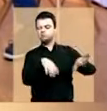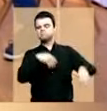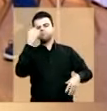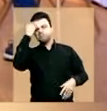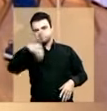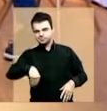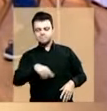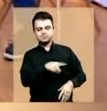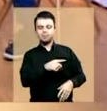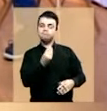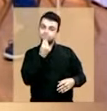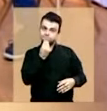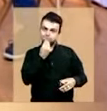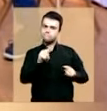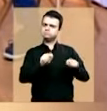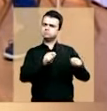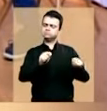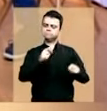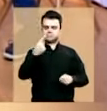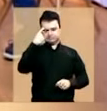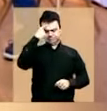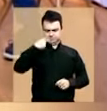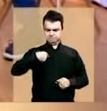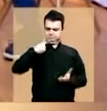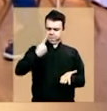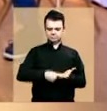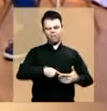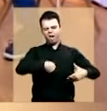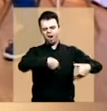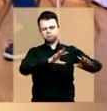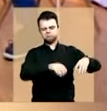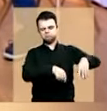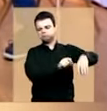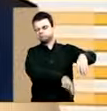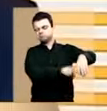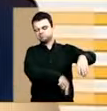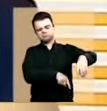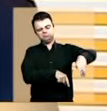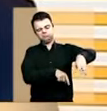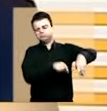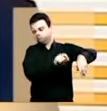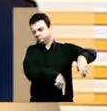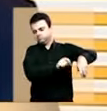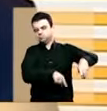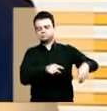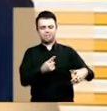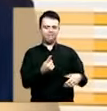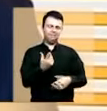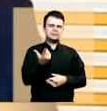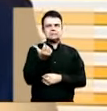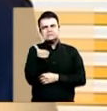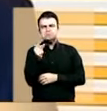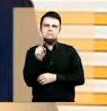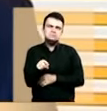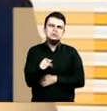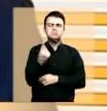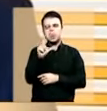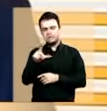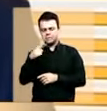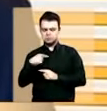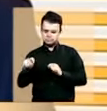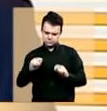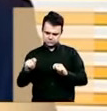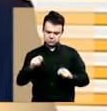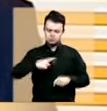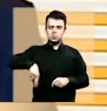preguiça. Mesmo, por preguiça. Que é a questão de comprometimento. Deixa vazando lá tudo. Mas 16.800, né?